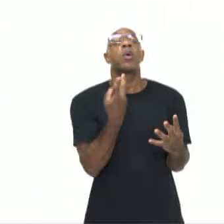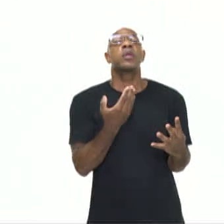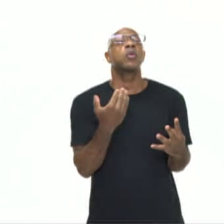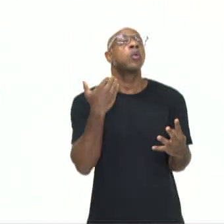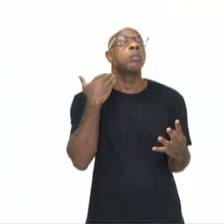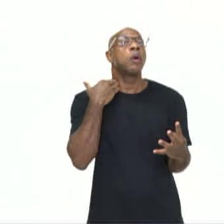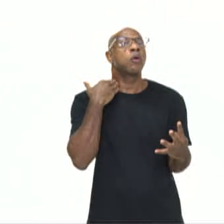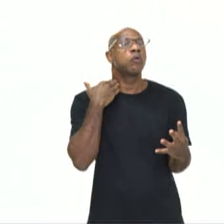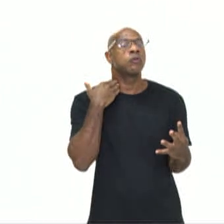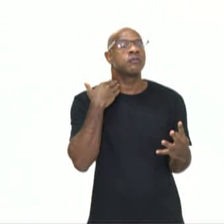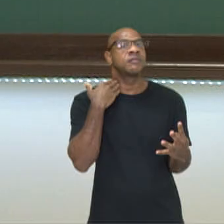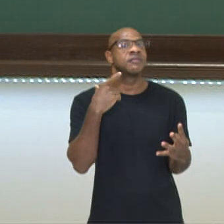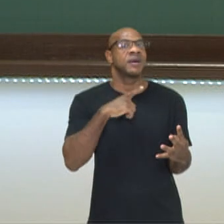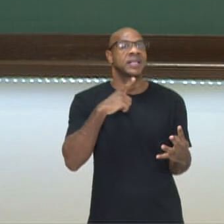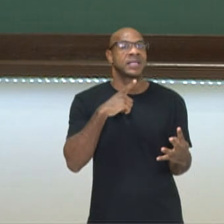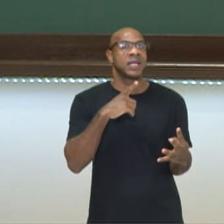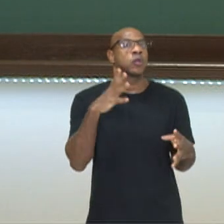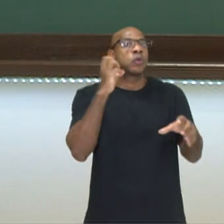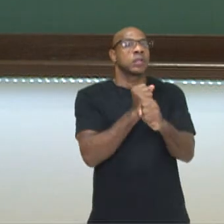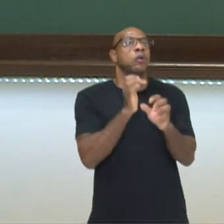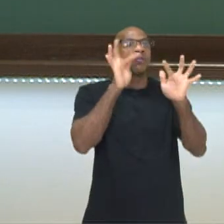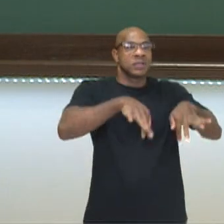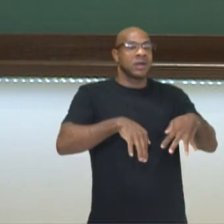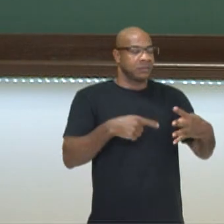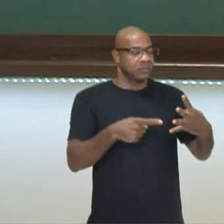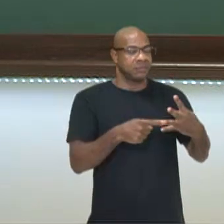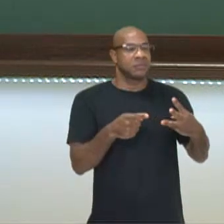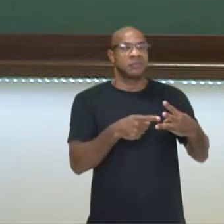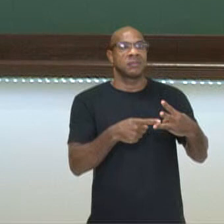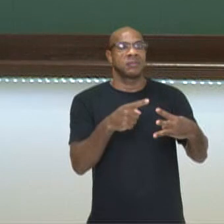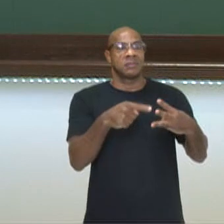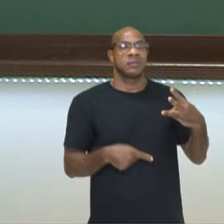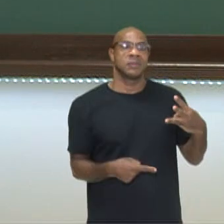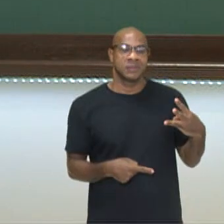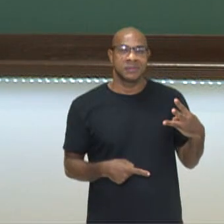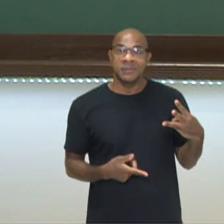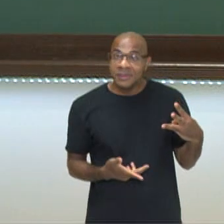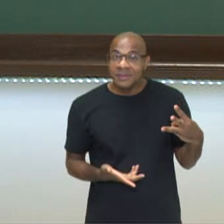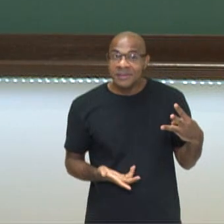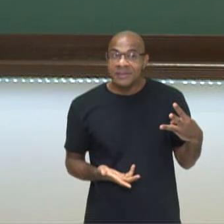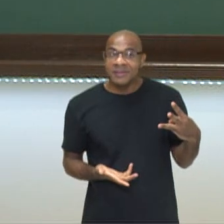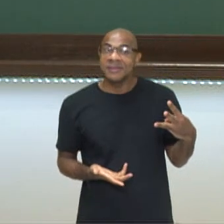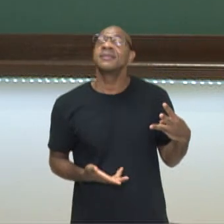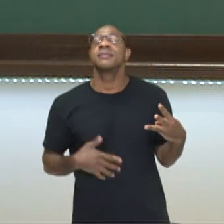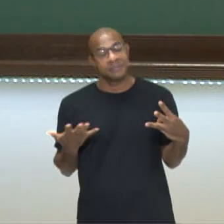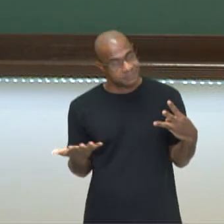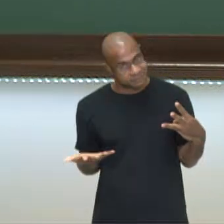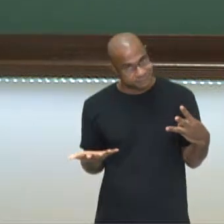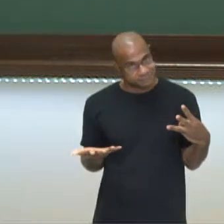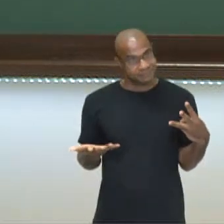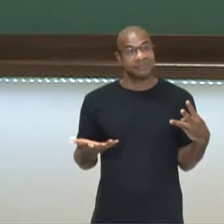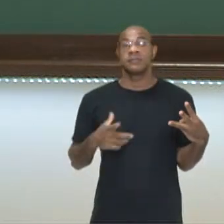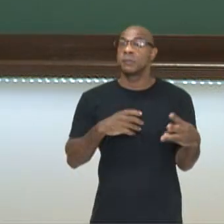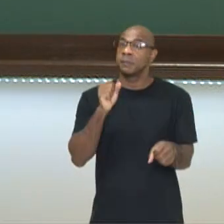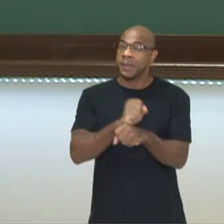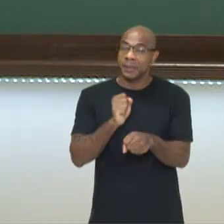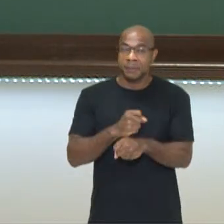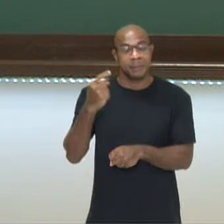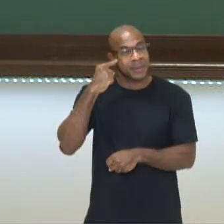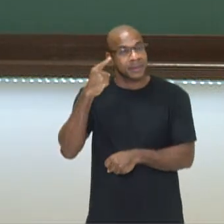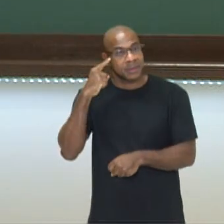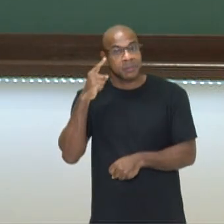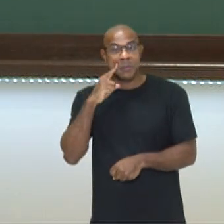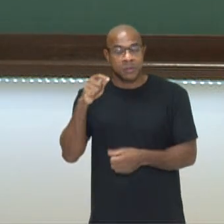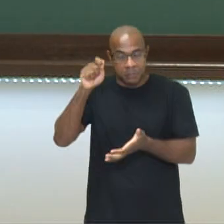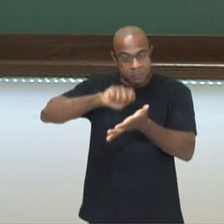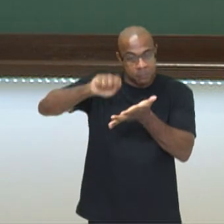final? Nossa, mas esse professor está ficando doido. Ele nem ensinou juros e já está querendo que a gente faça o exercício? Não. Nós vamos parar agora para